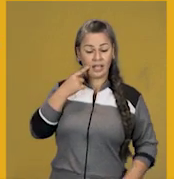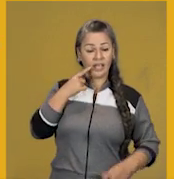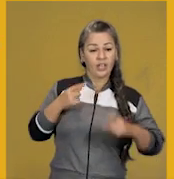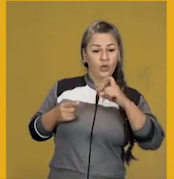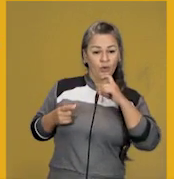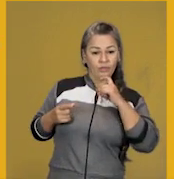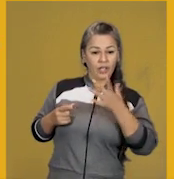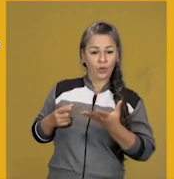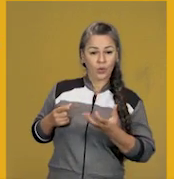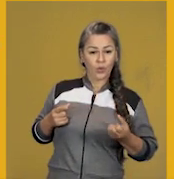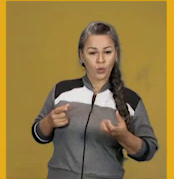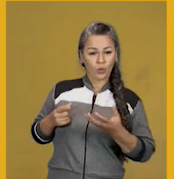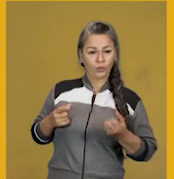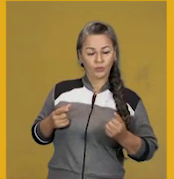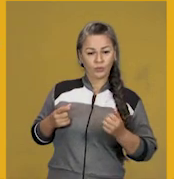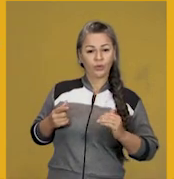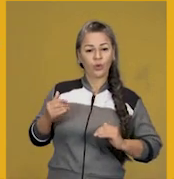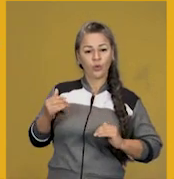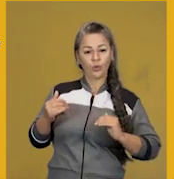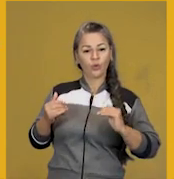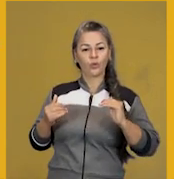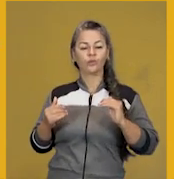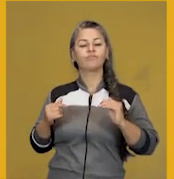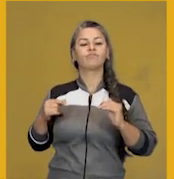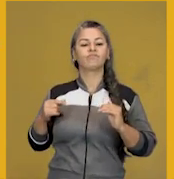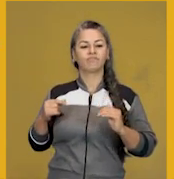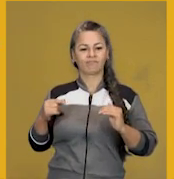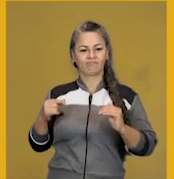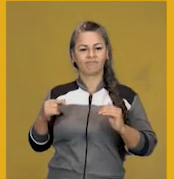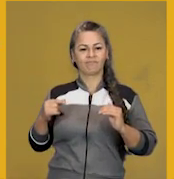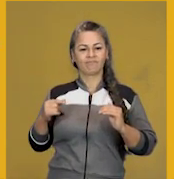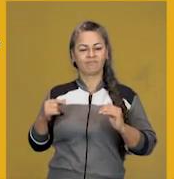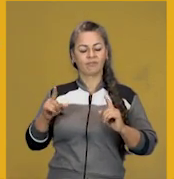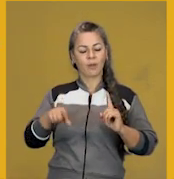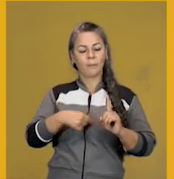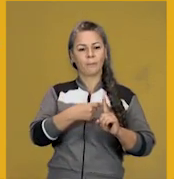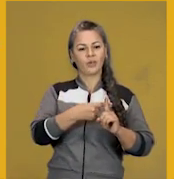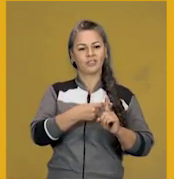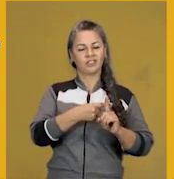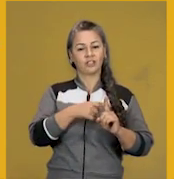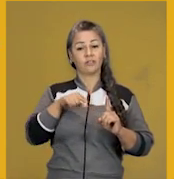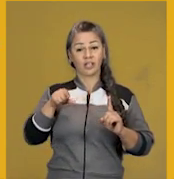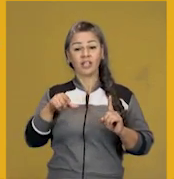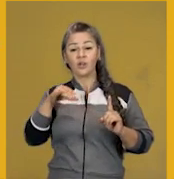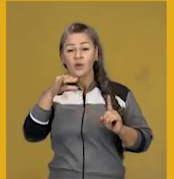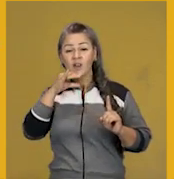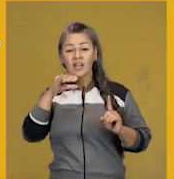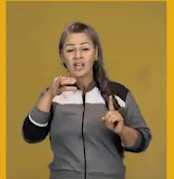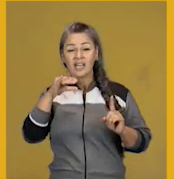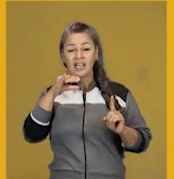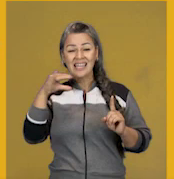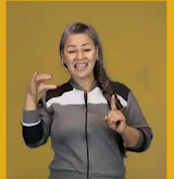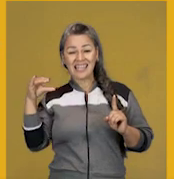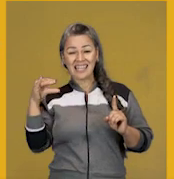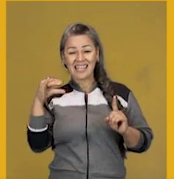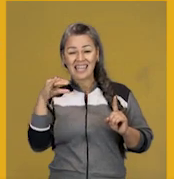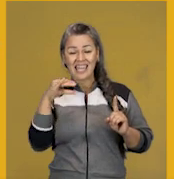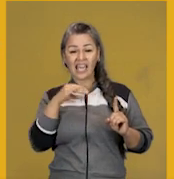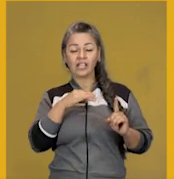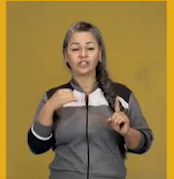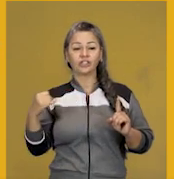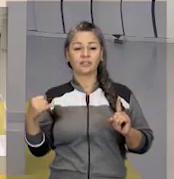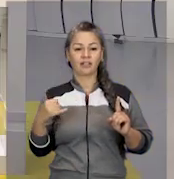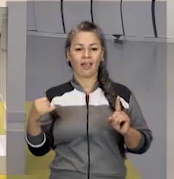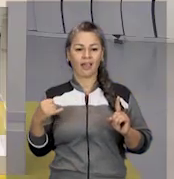absorvido vai ser considerada um calor positivo, porque ali a energia está sendo, eles